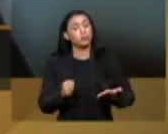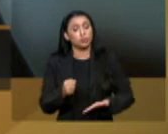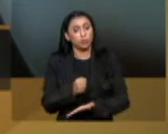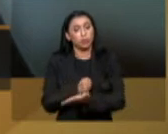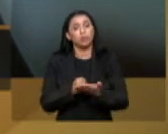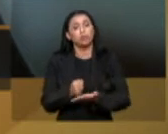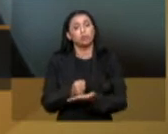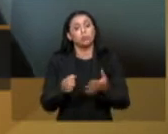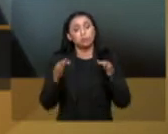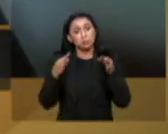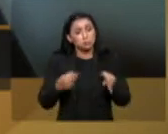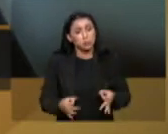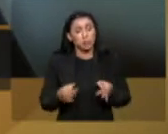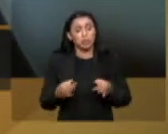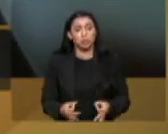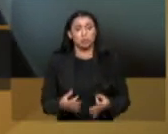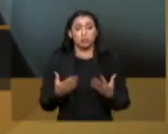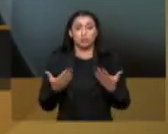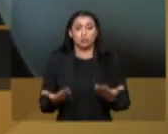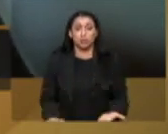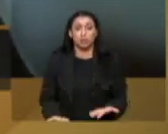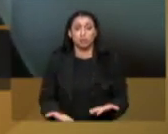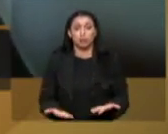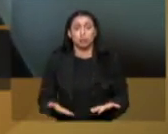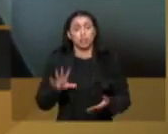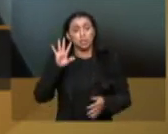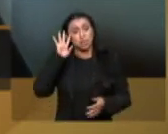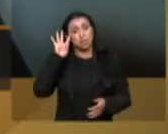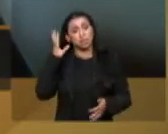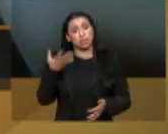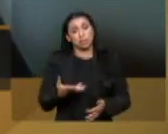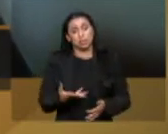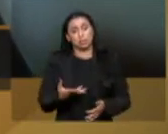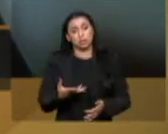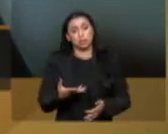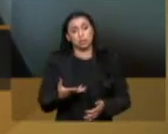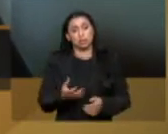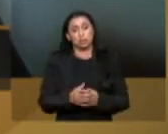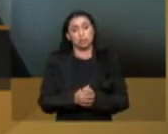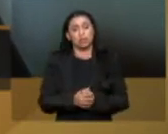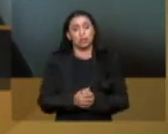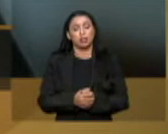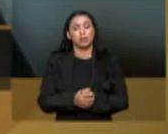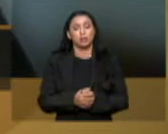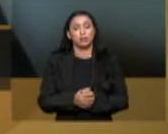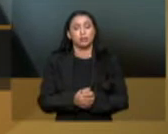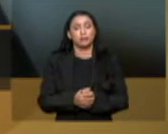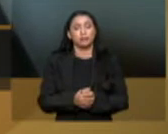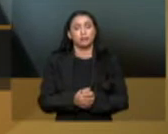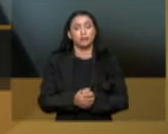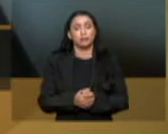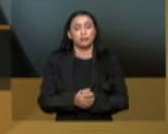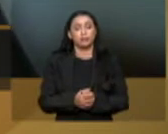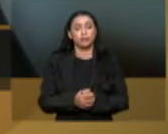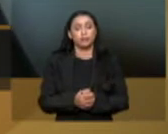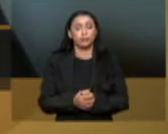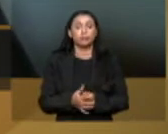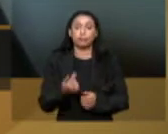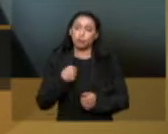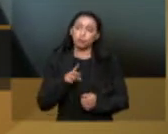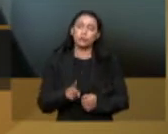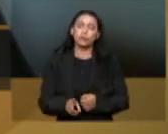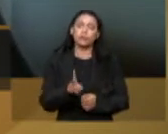toda justificativa para assim o decidir, do ponto de vista da técnica jurídica. E